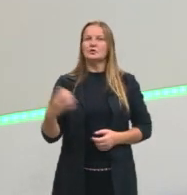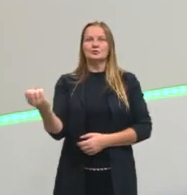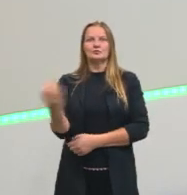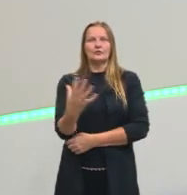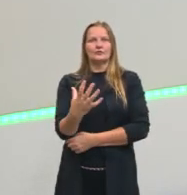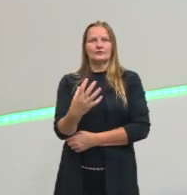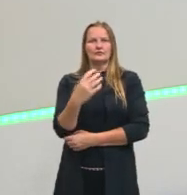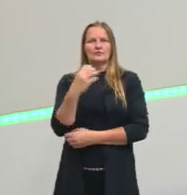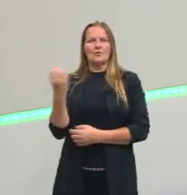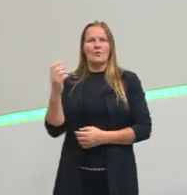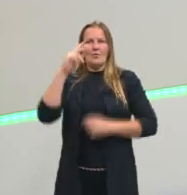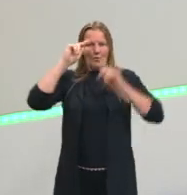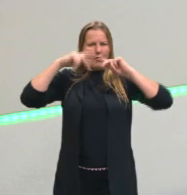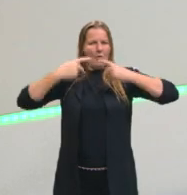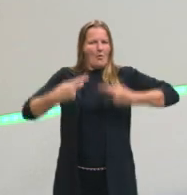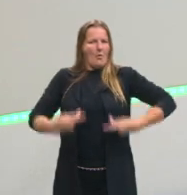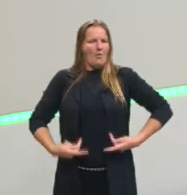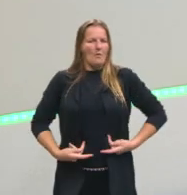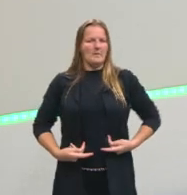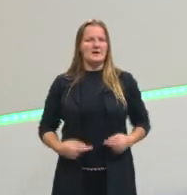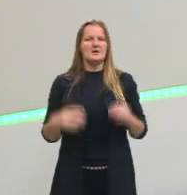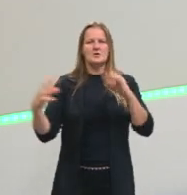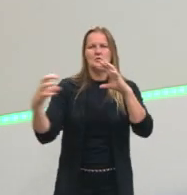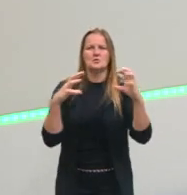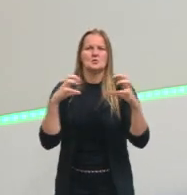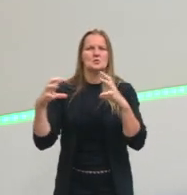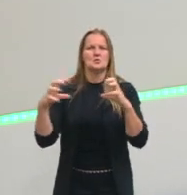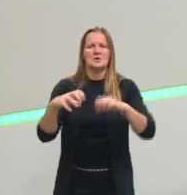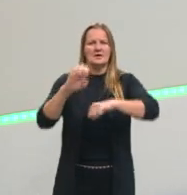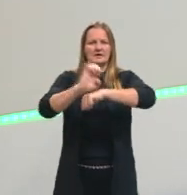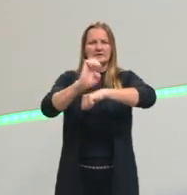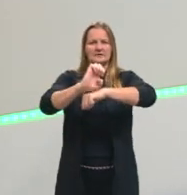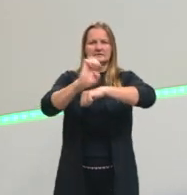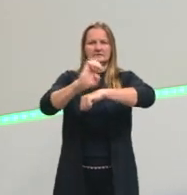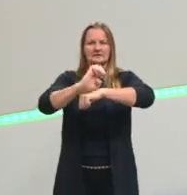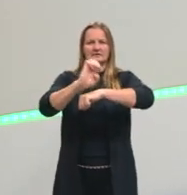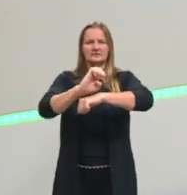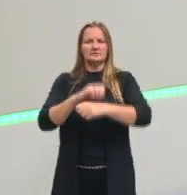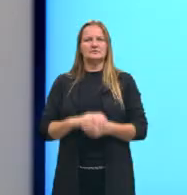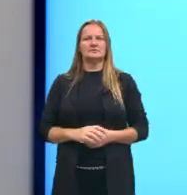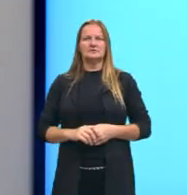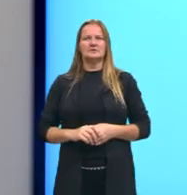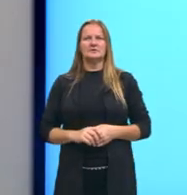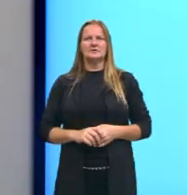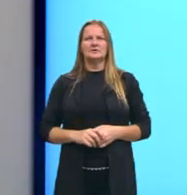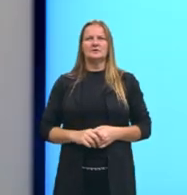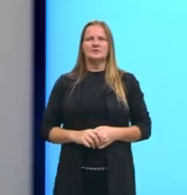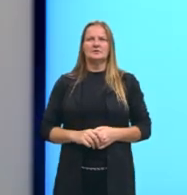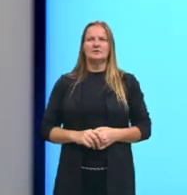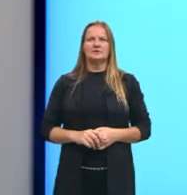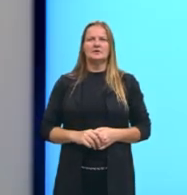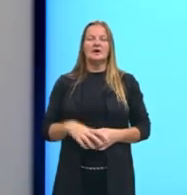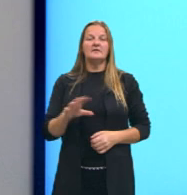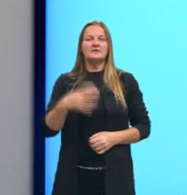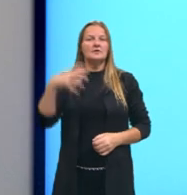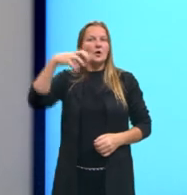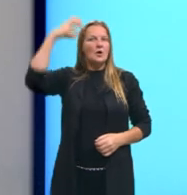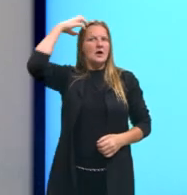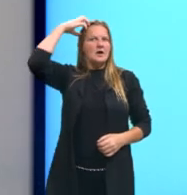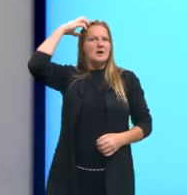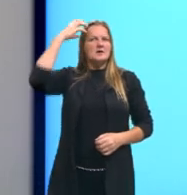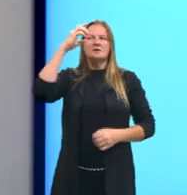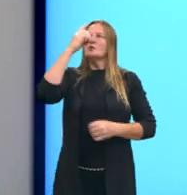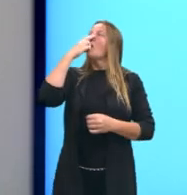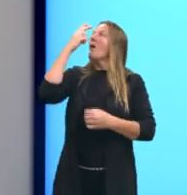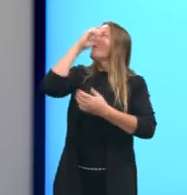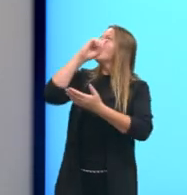Nós deveríamos brigando então é preciso um estado mas um estado não mais com um rei com direito de